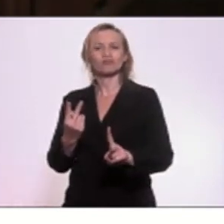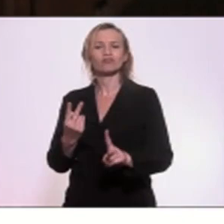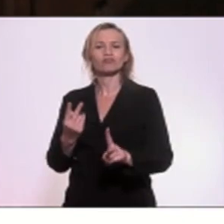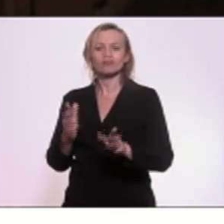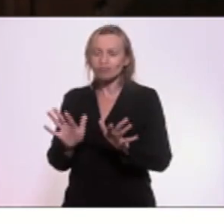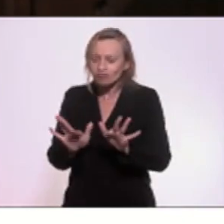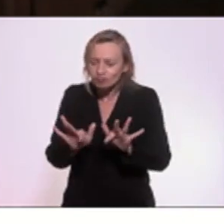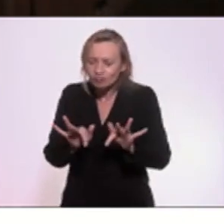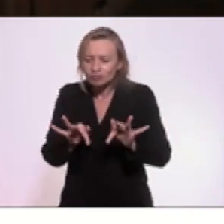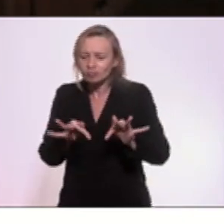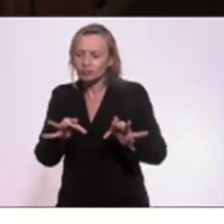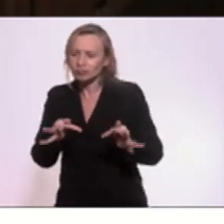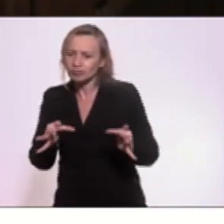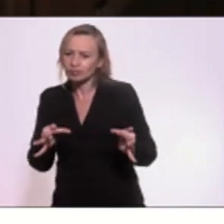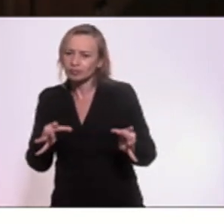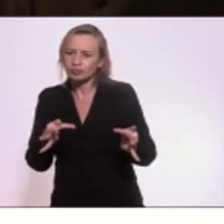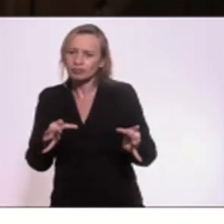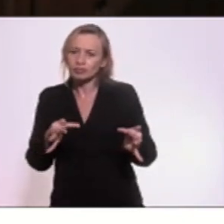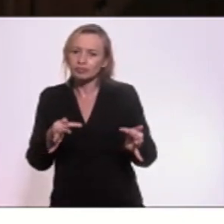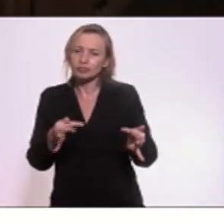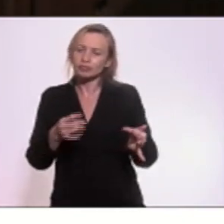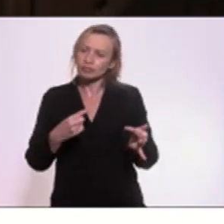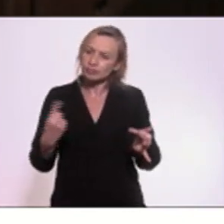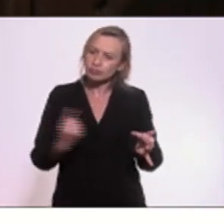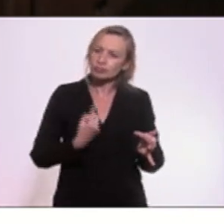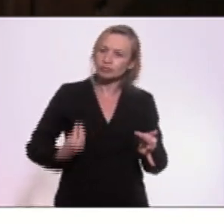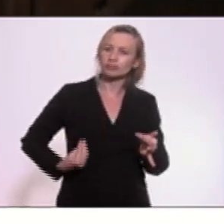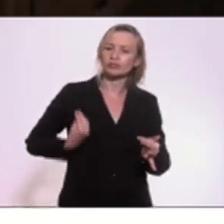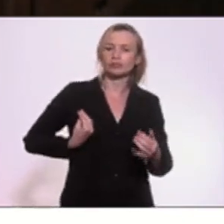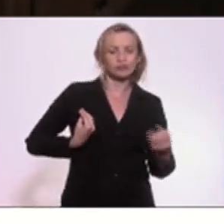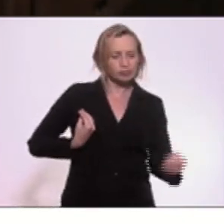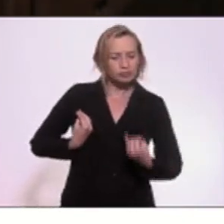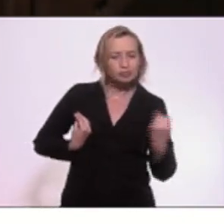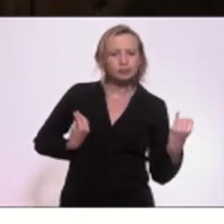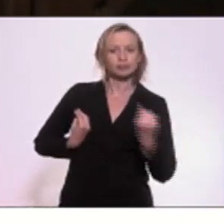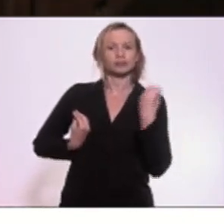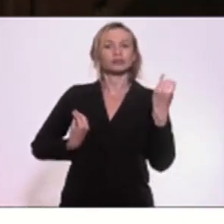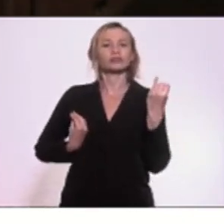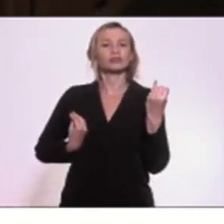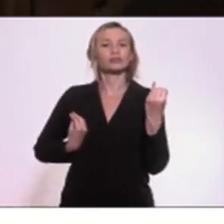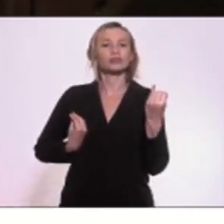nas nossas vidas, nobres e que dão